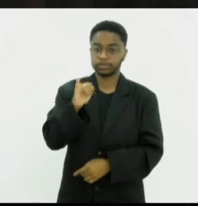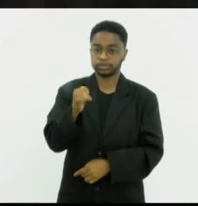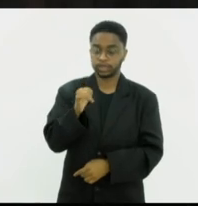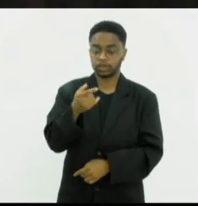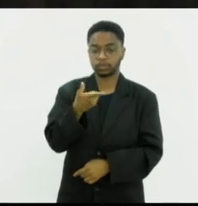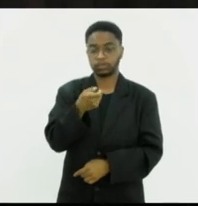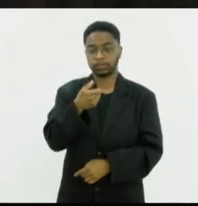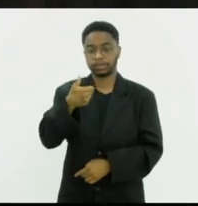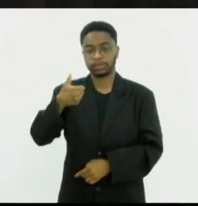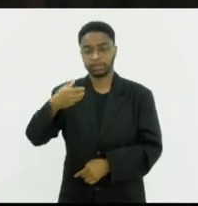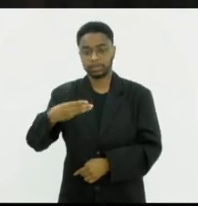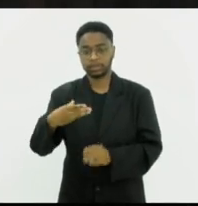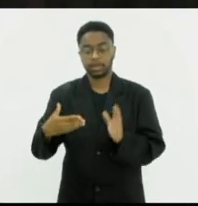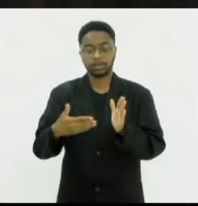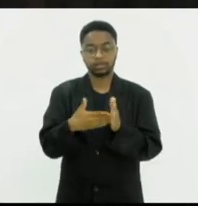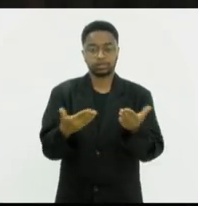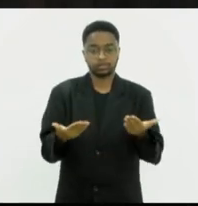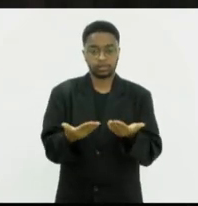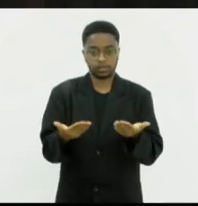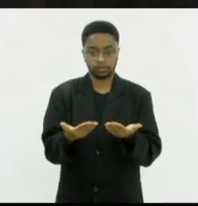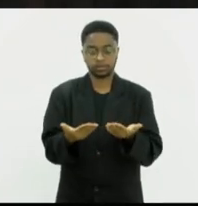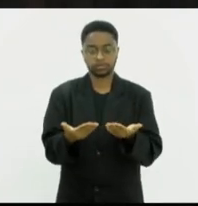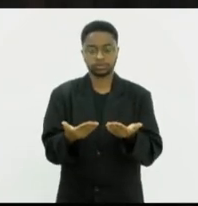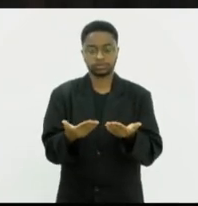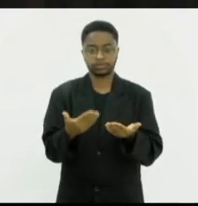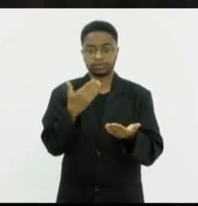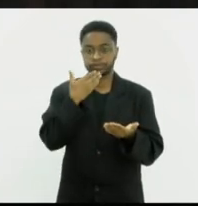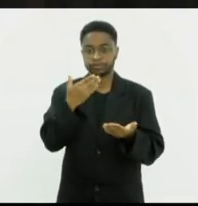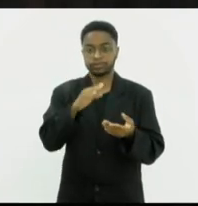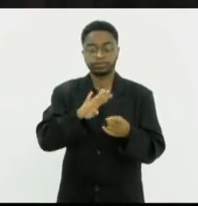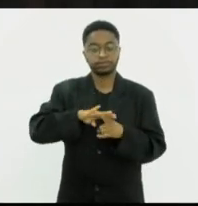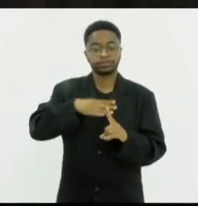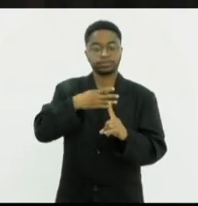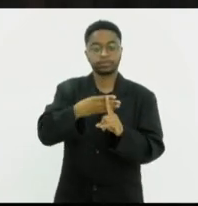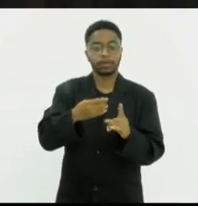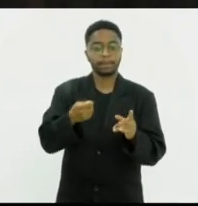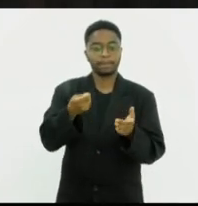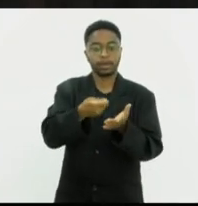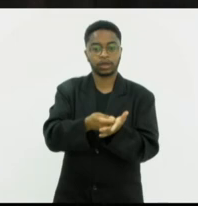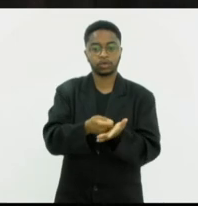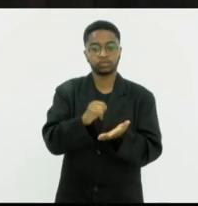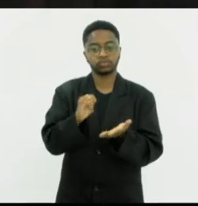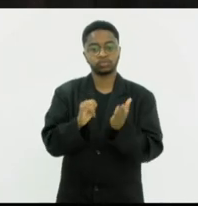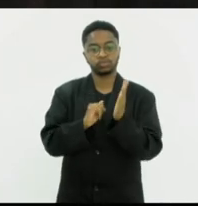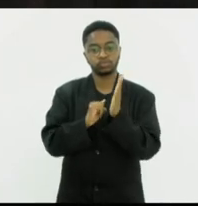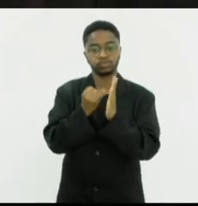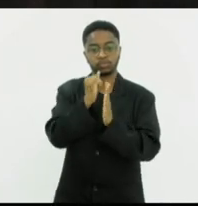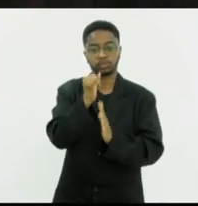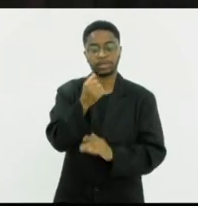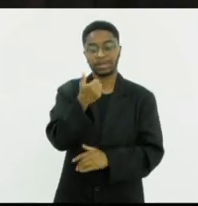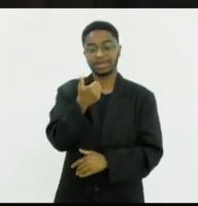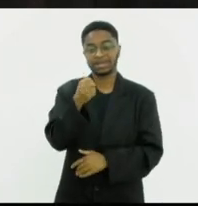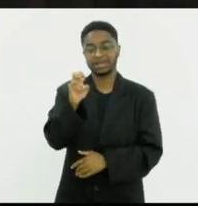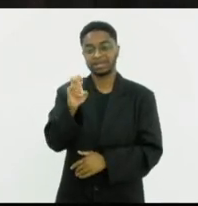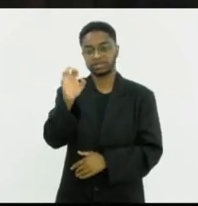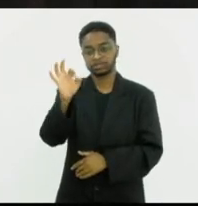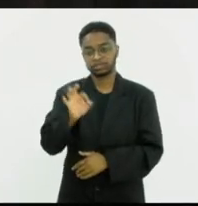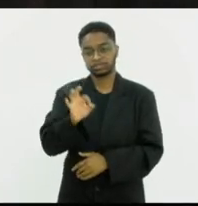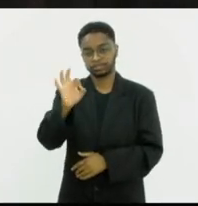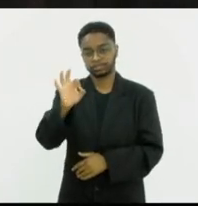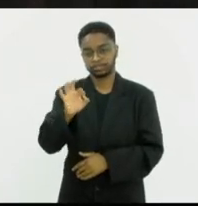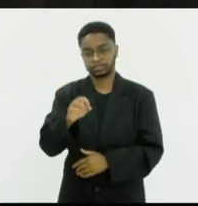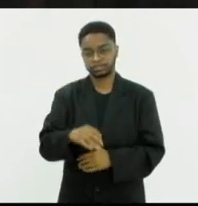13 até a presente data, cobrou a mais de juros da dívida, 15 pontos